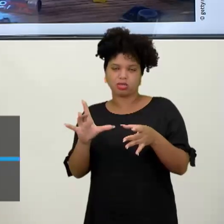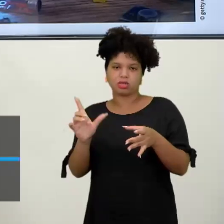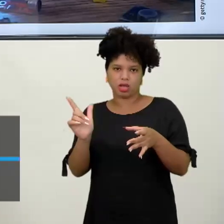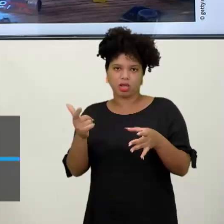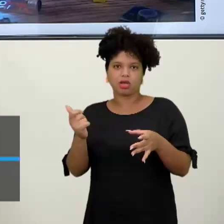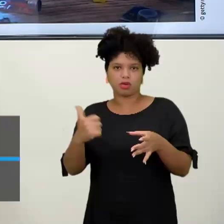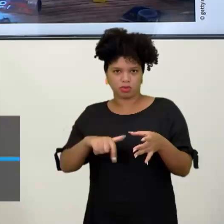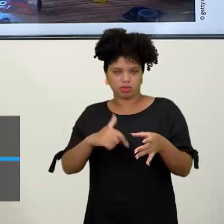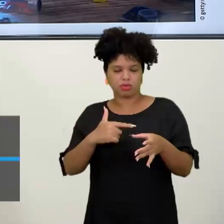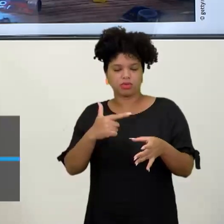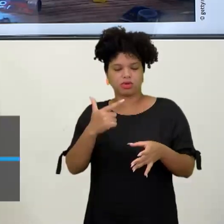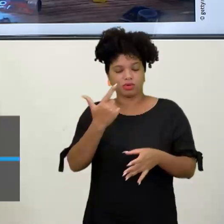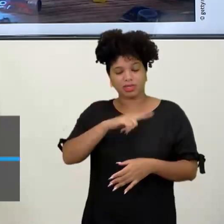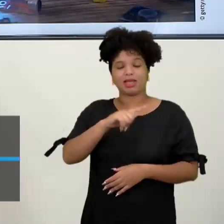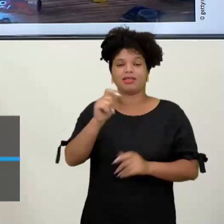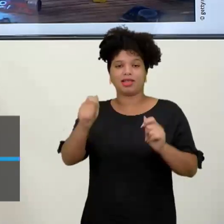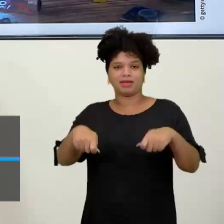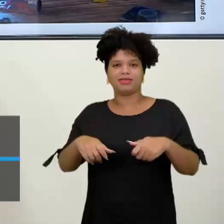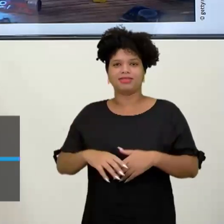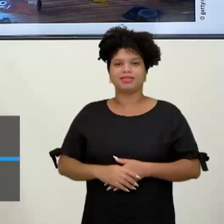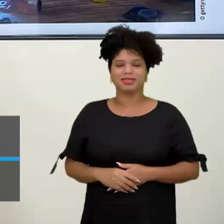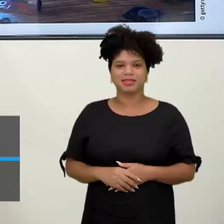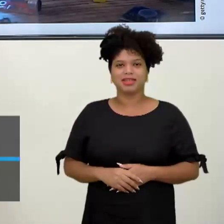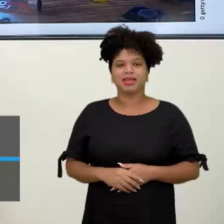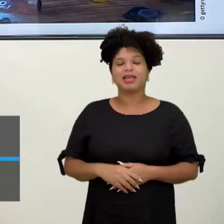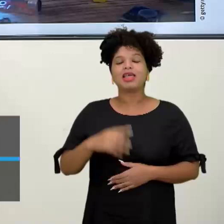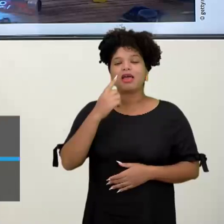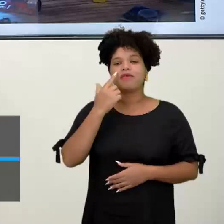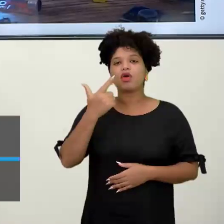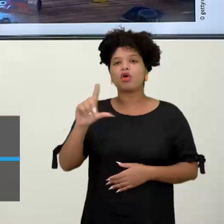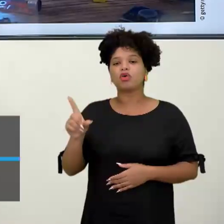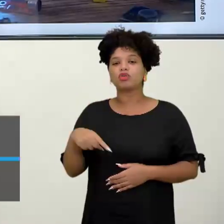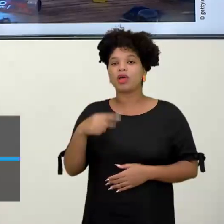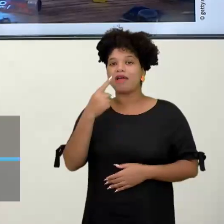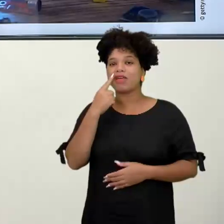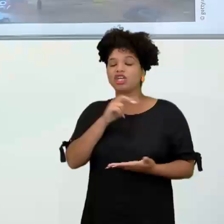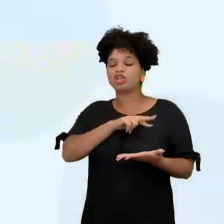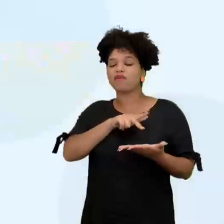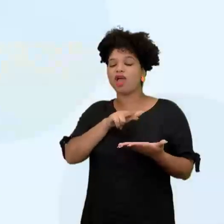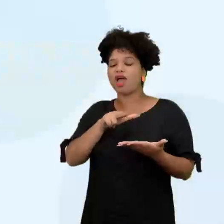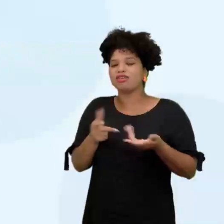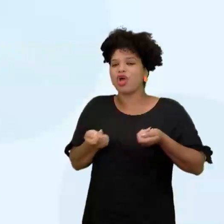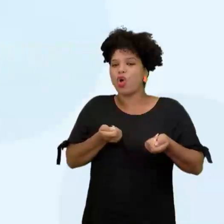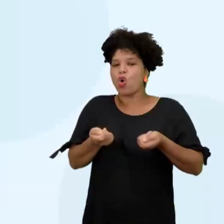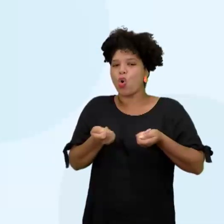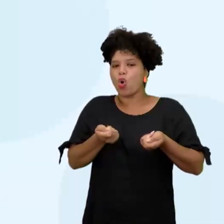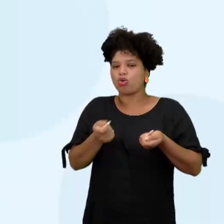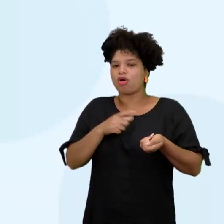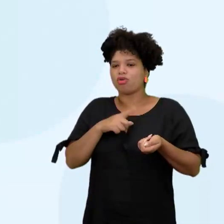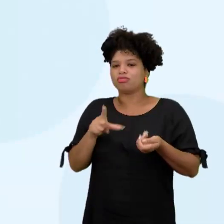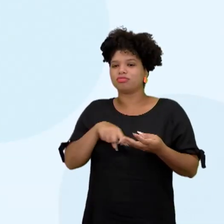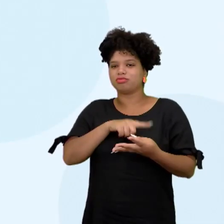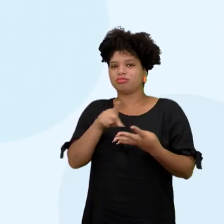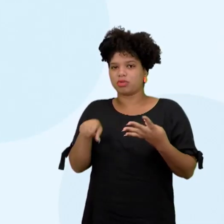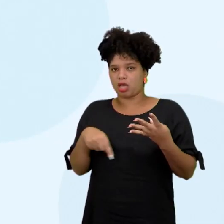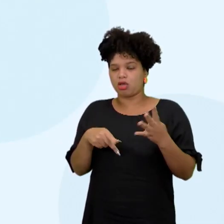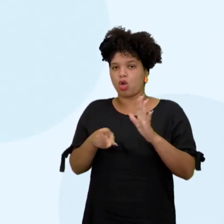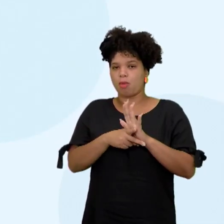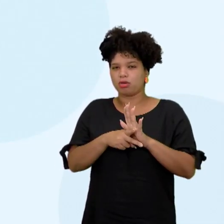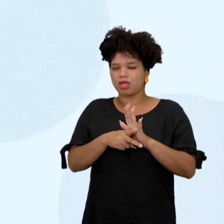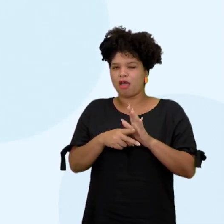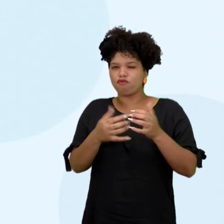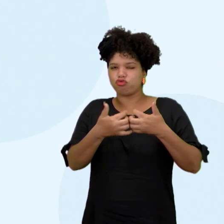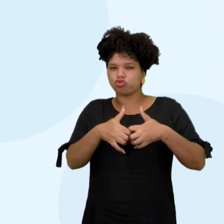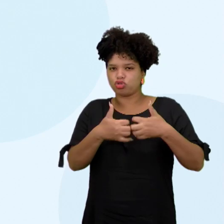né? Ali você pode fazer o que você quiser com ele. E ele é um macrocontrole, tá? Cercado por componentes